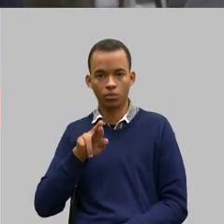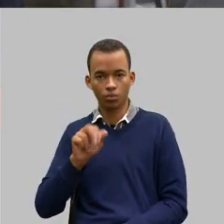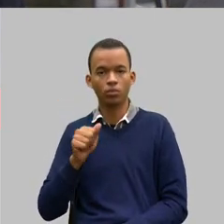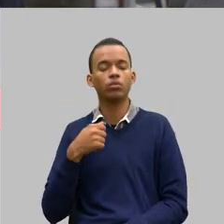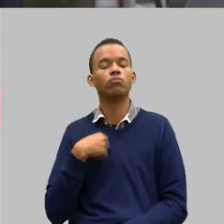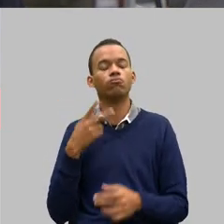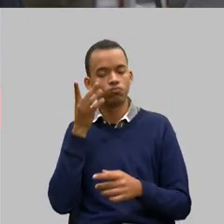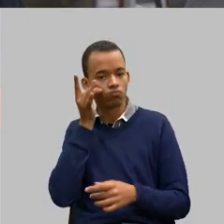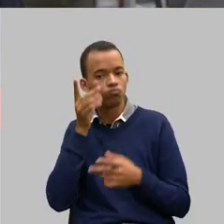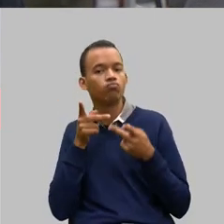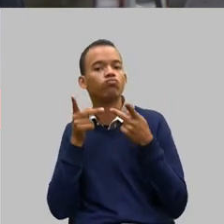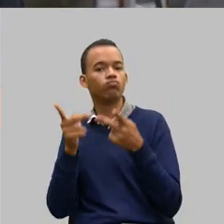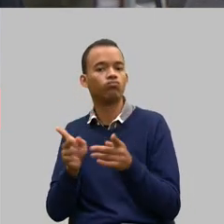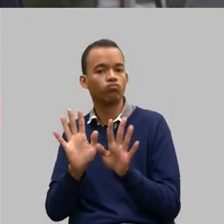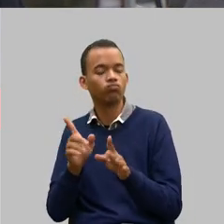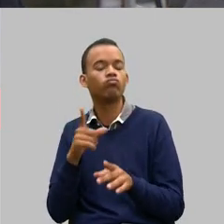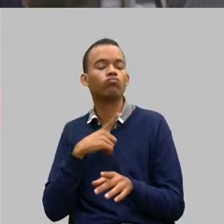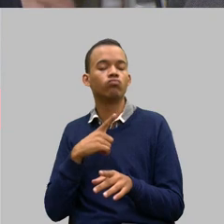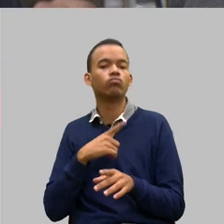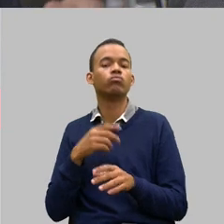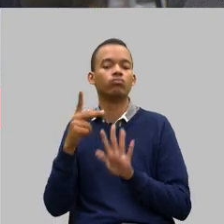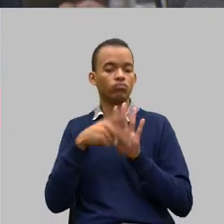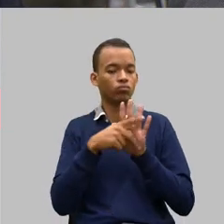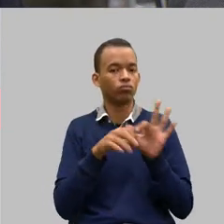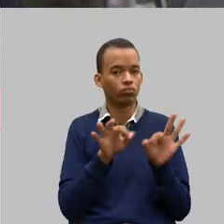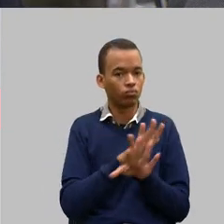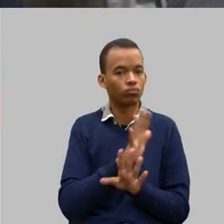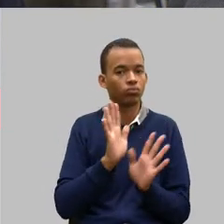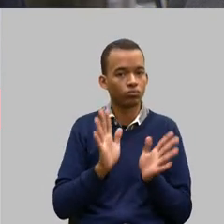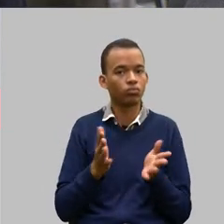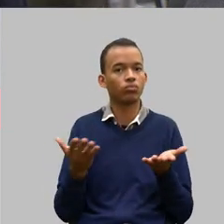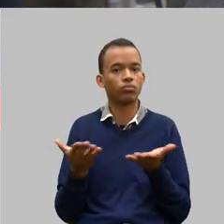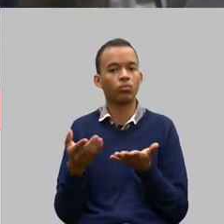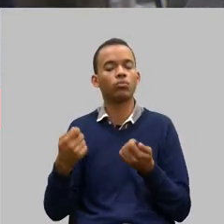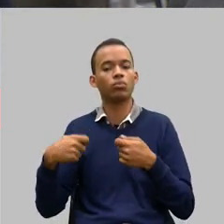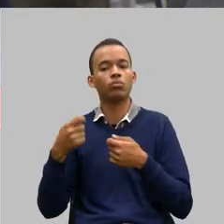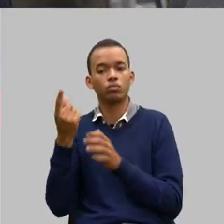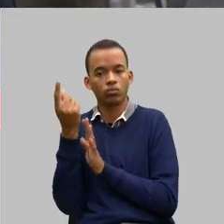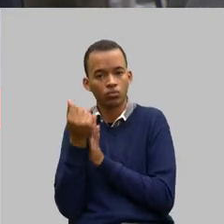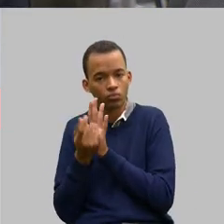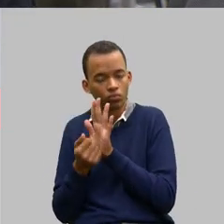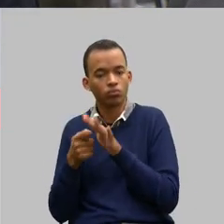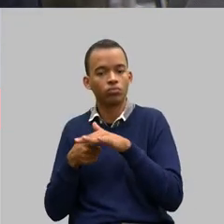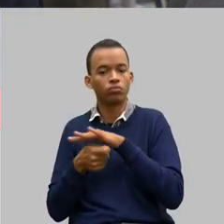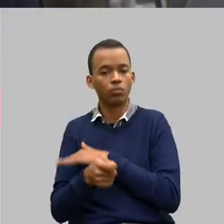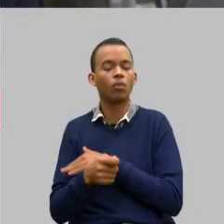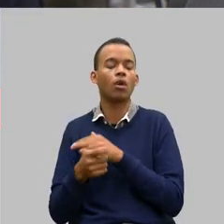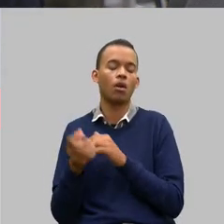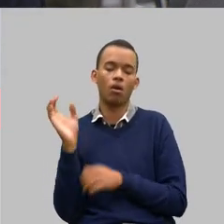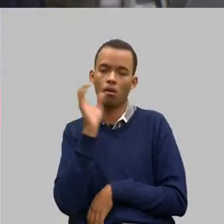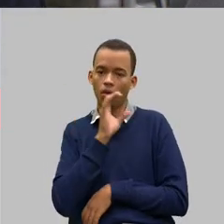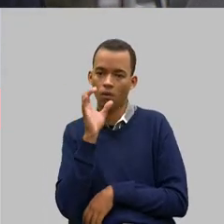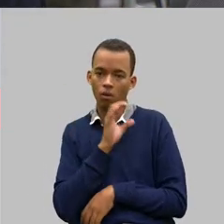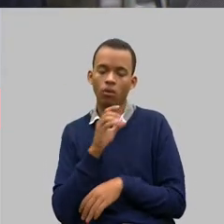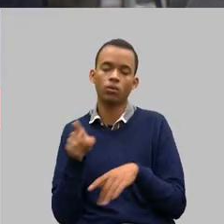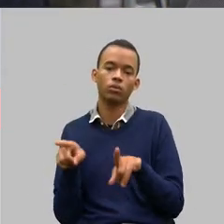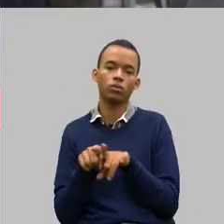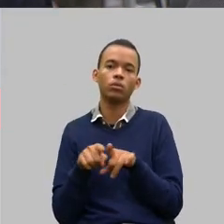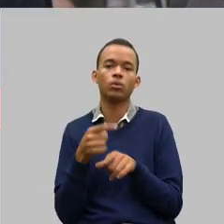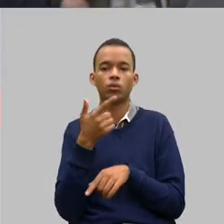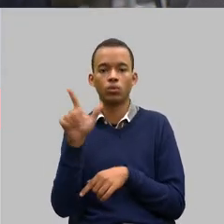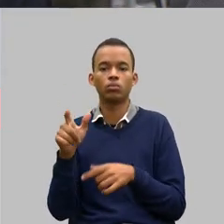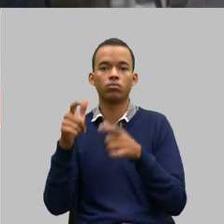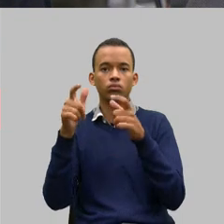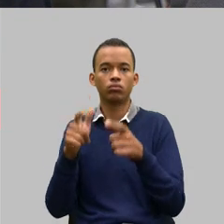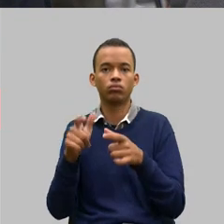nós vamos nós já temos esse projeto pronto temos que buscar né o financiamento dessa obra o quanto antes e da região especificamente de